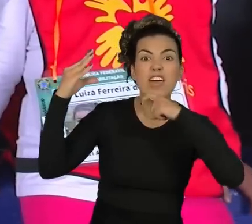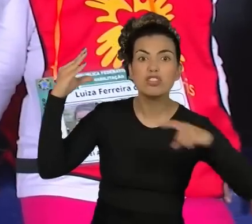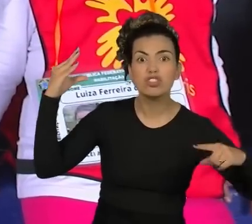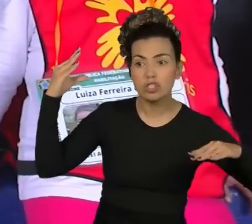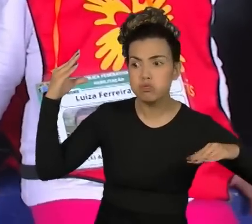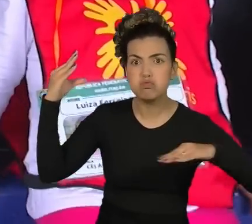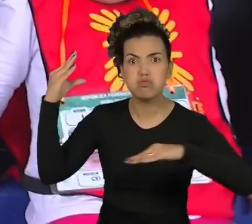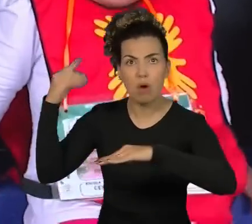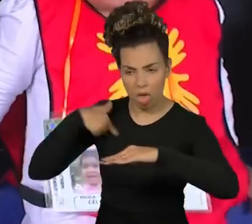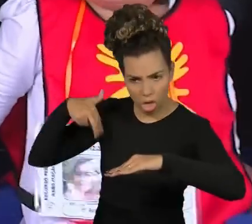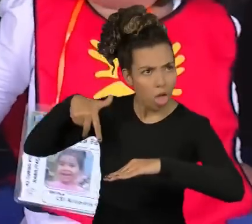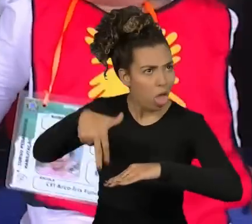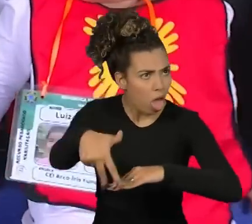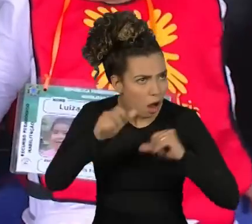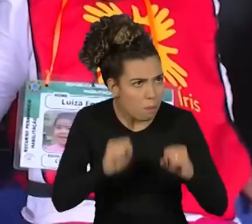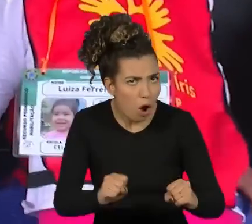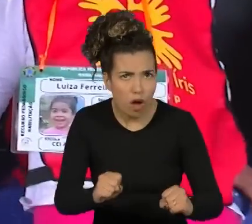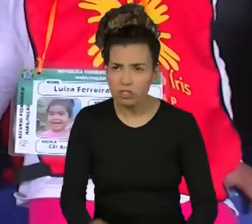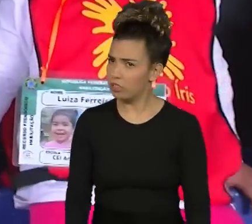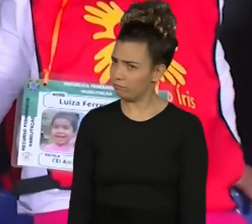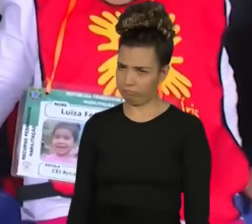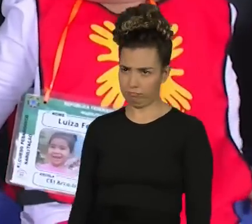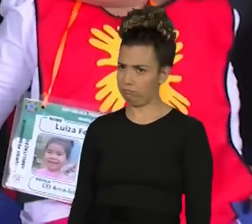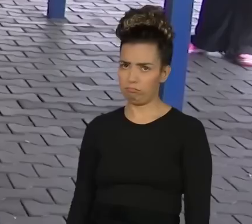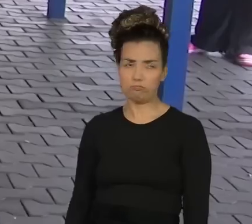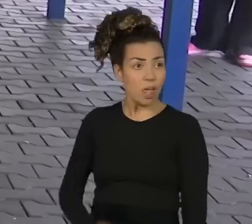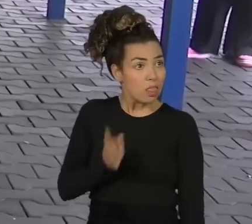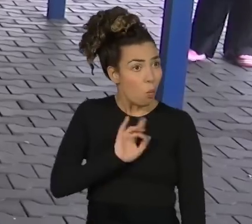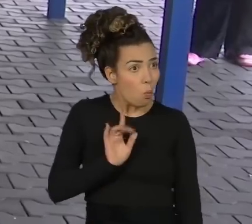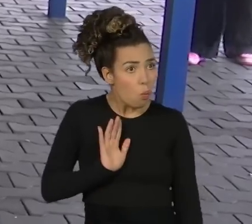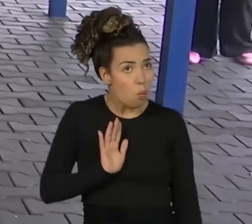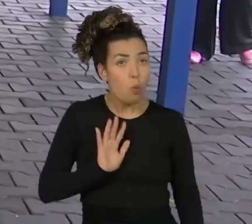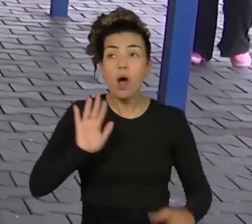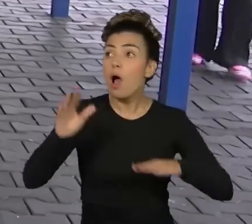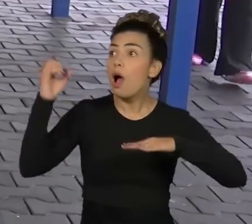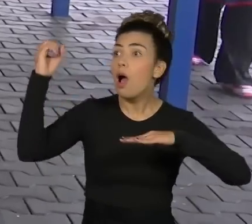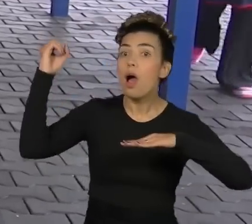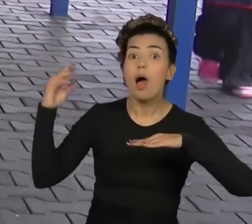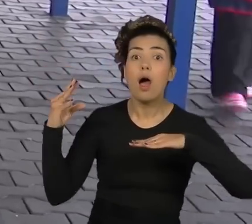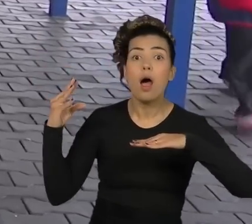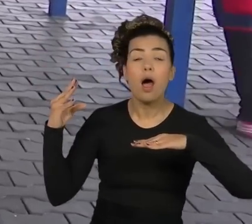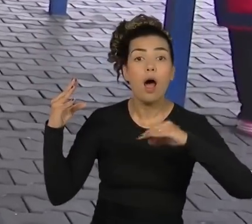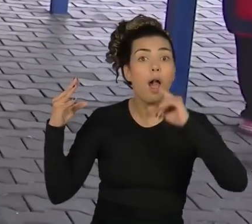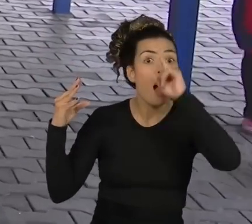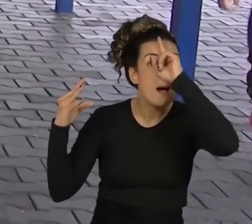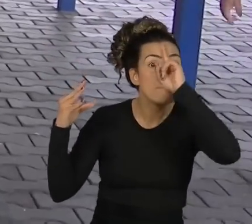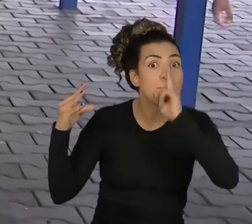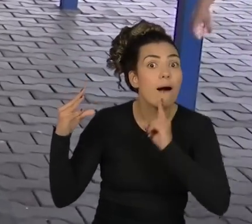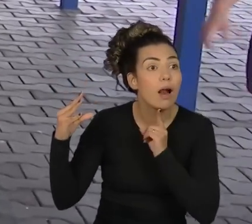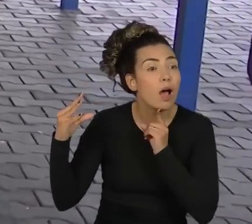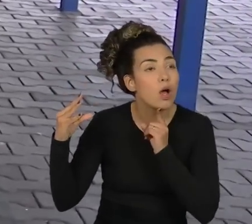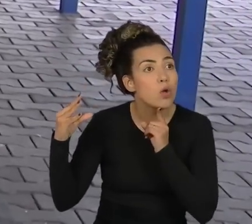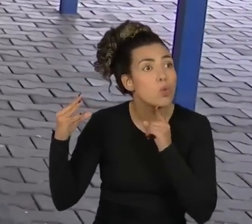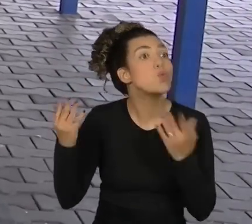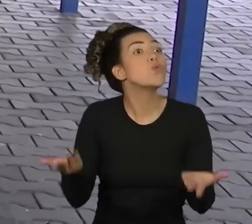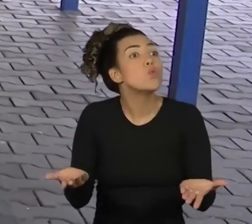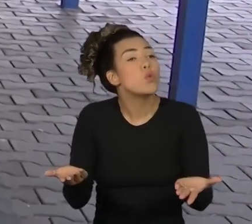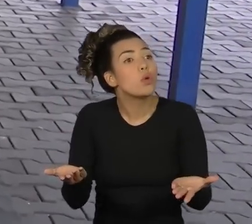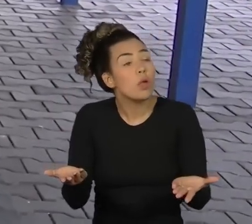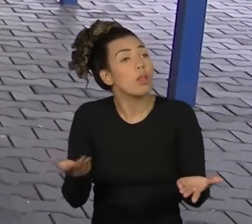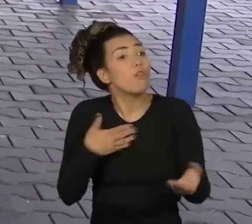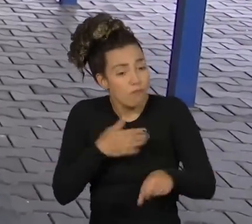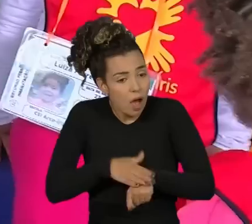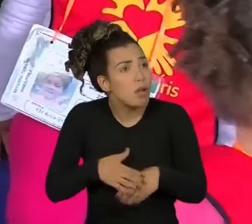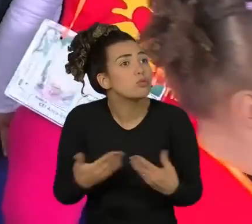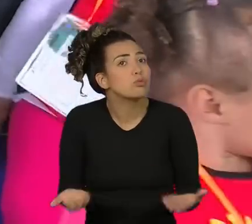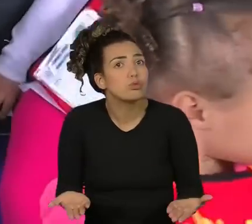atravessar? Não. Pode não. E se tiver amarelo, hein? O sinal tá ficando amarelo. O que tem que fazer? O que os carros têm que